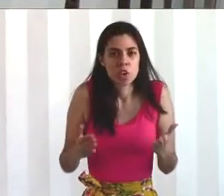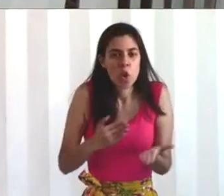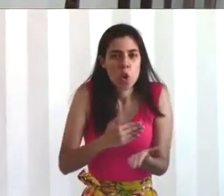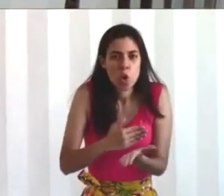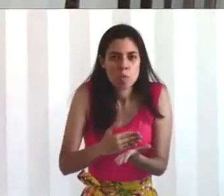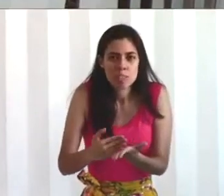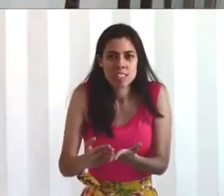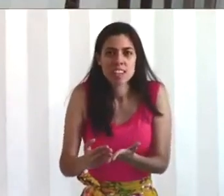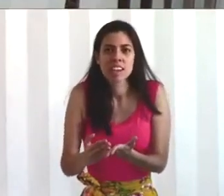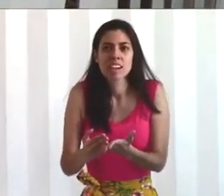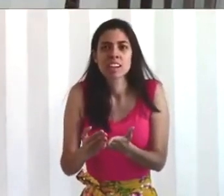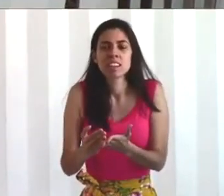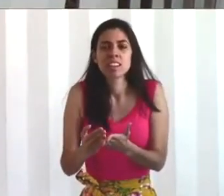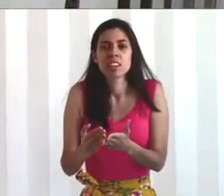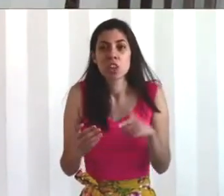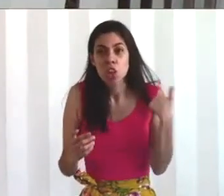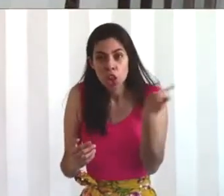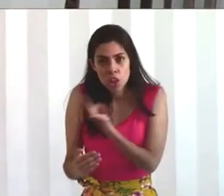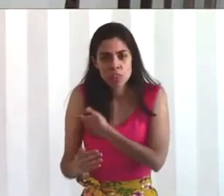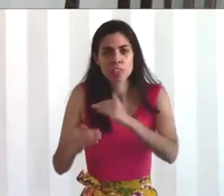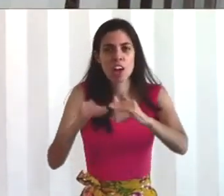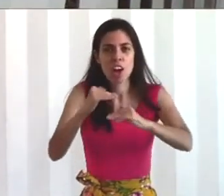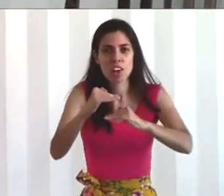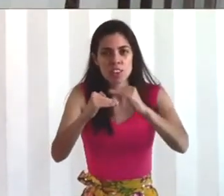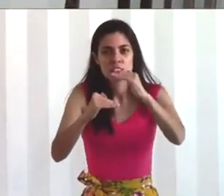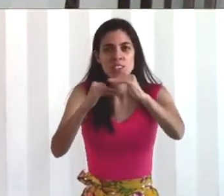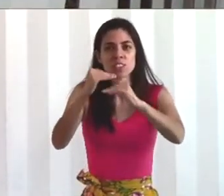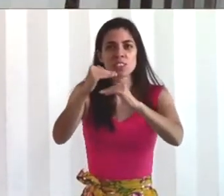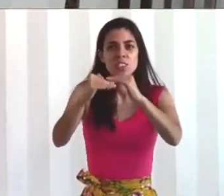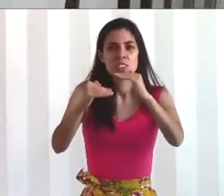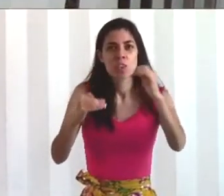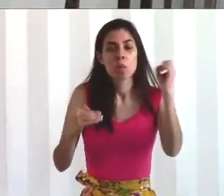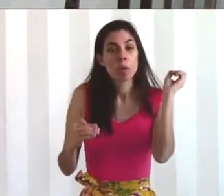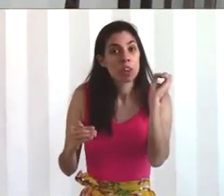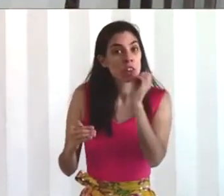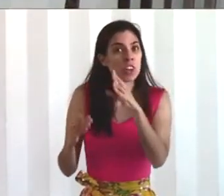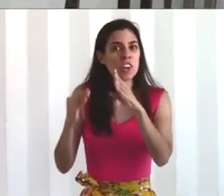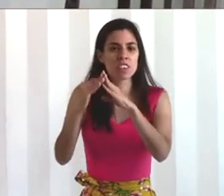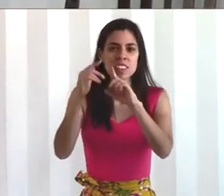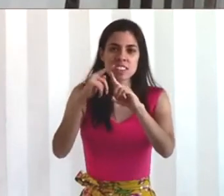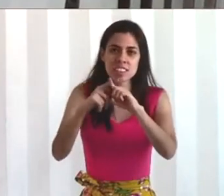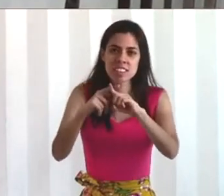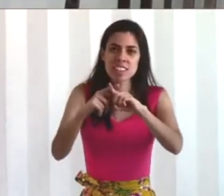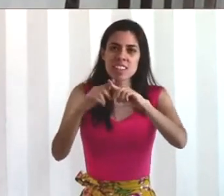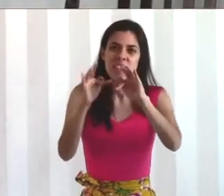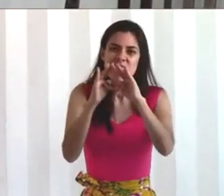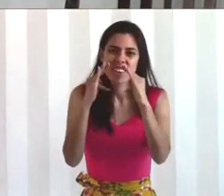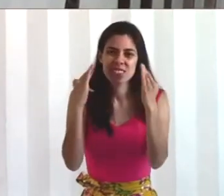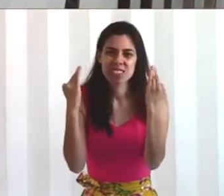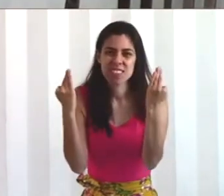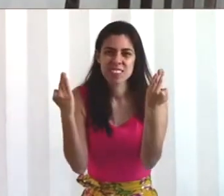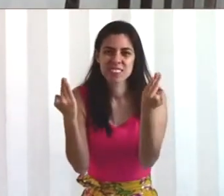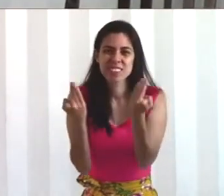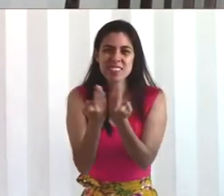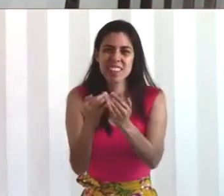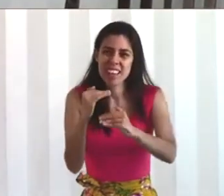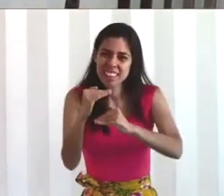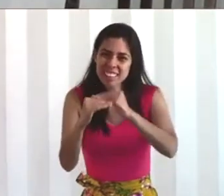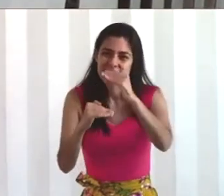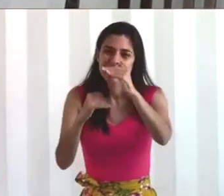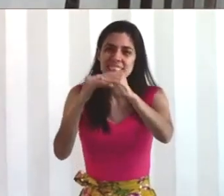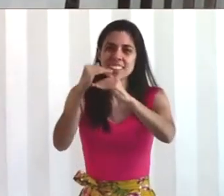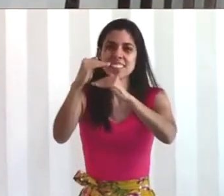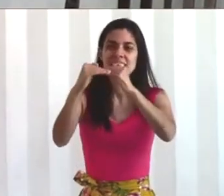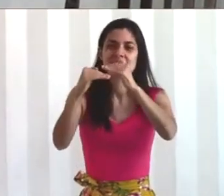próxima igreja, para que uma porta seja aberta, para que famílias congreguem naquele lugar, para que